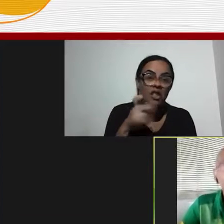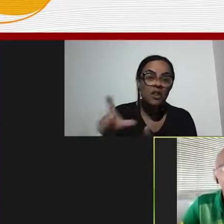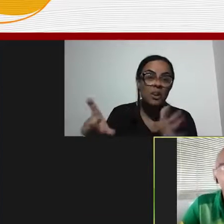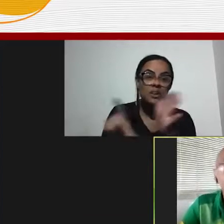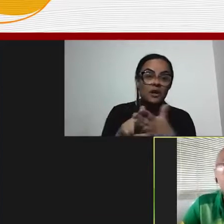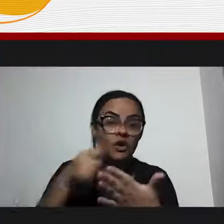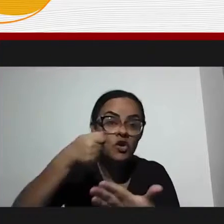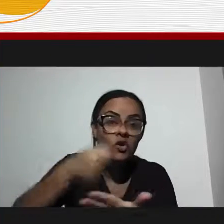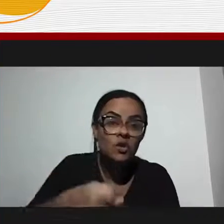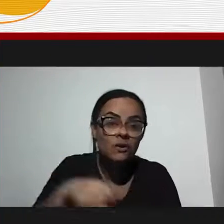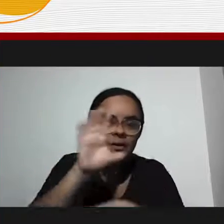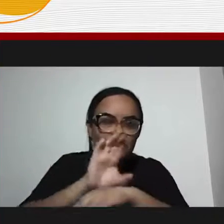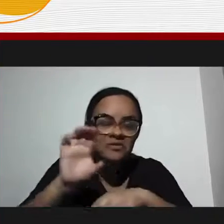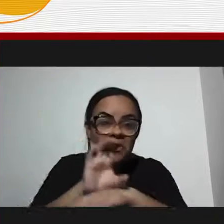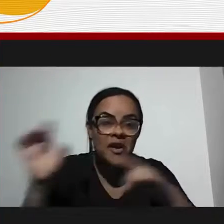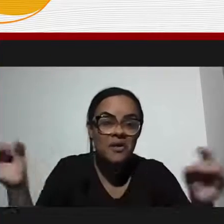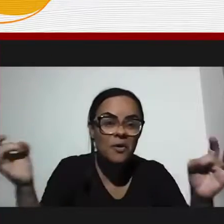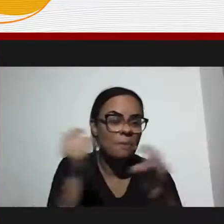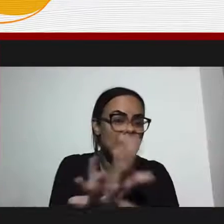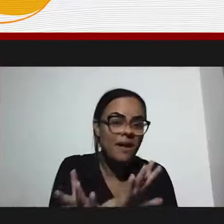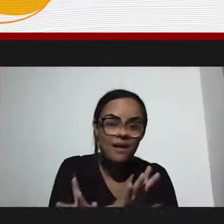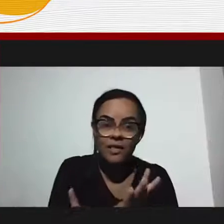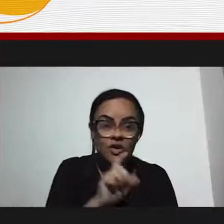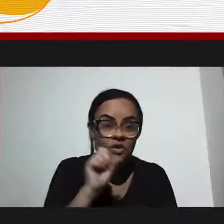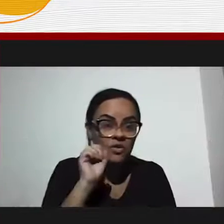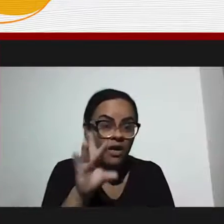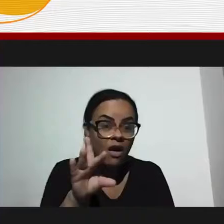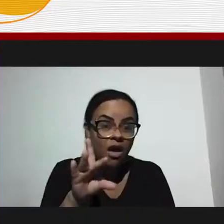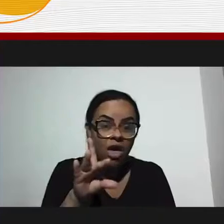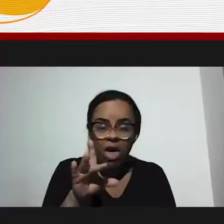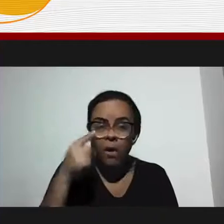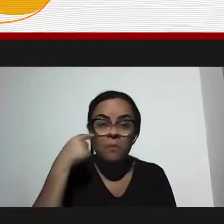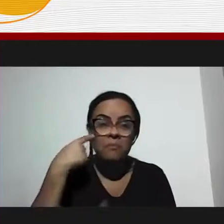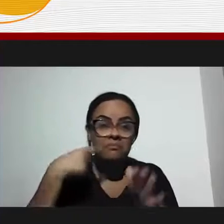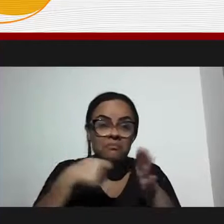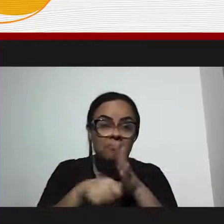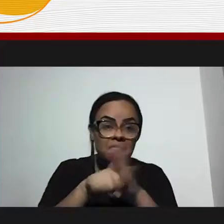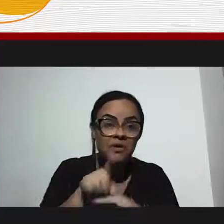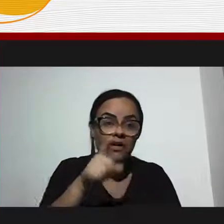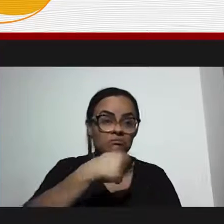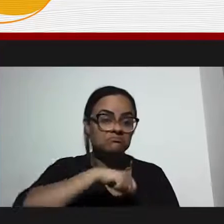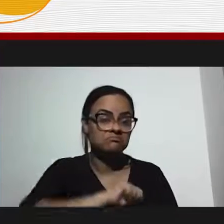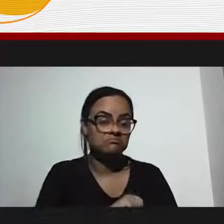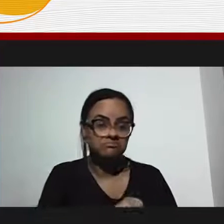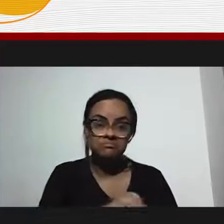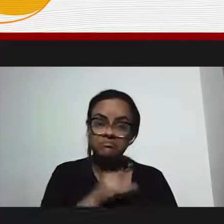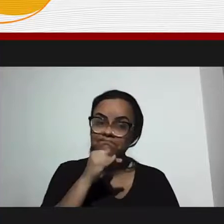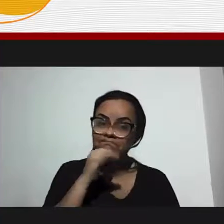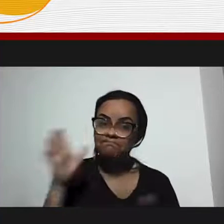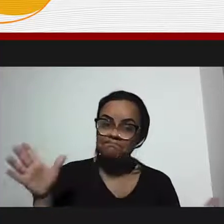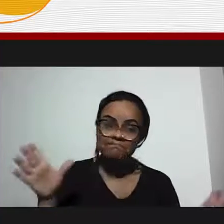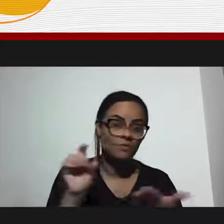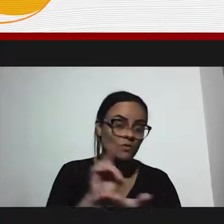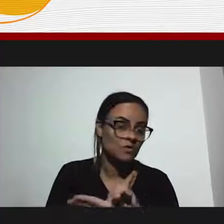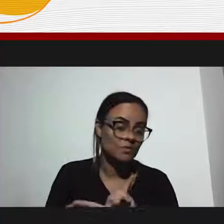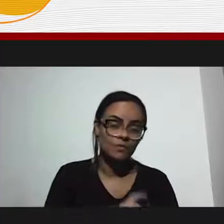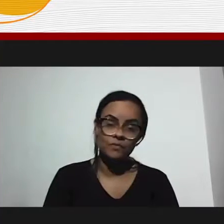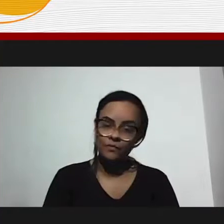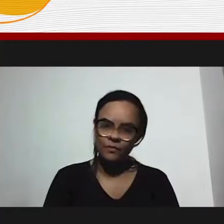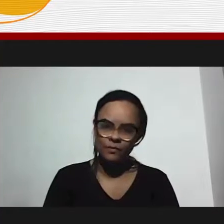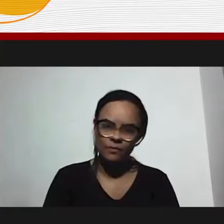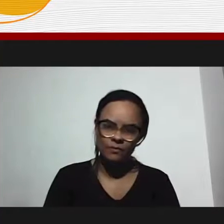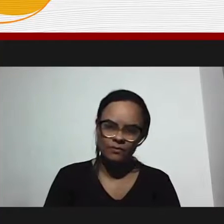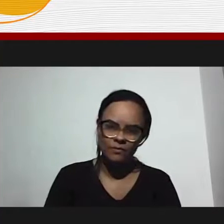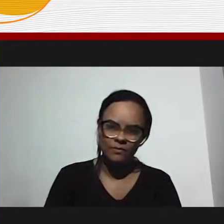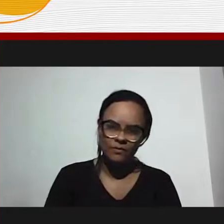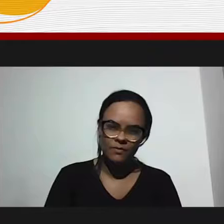a Constituição ela é completa, só basta ser cumprida. Infelizmente, o que não é cumprida. O que eu queria apresentar